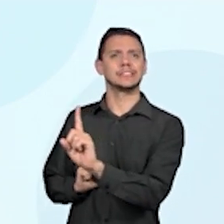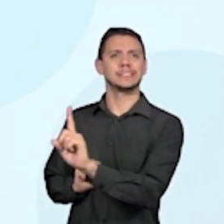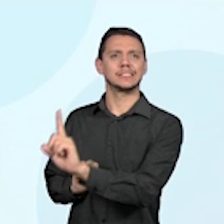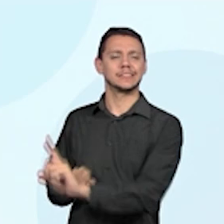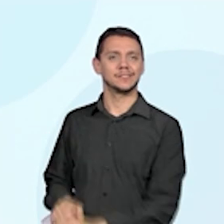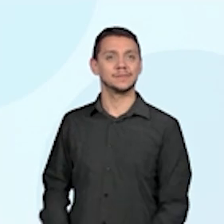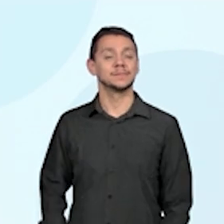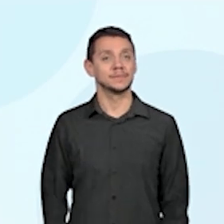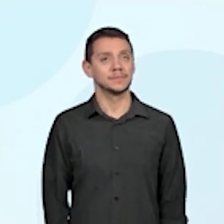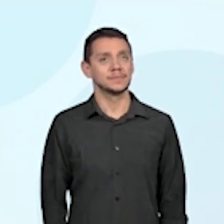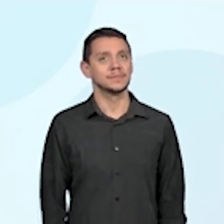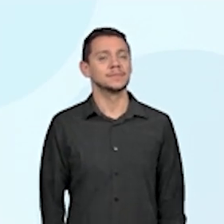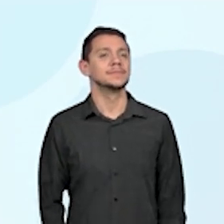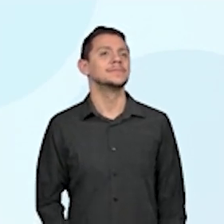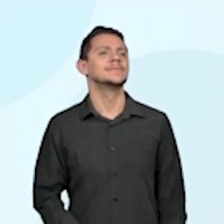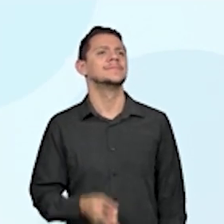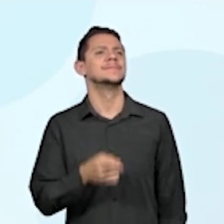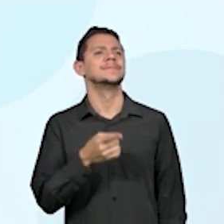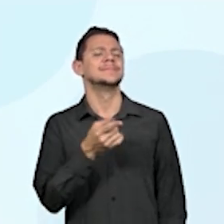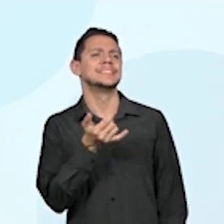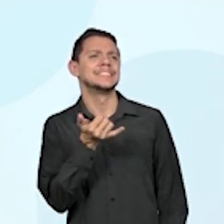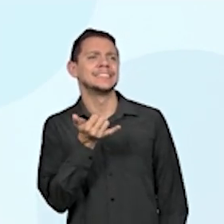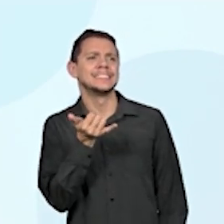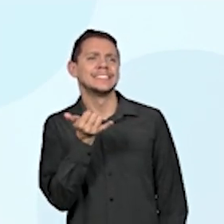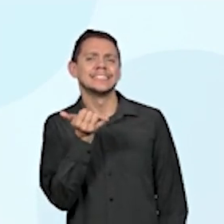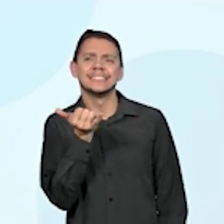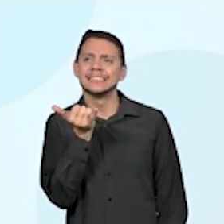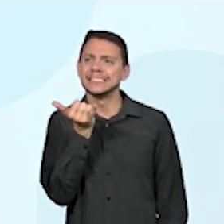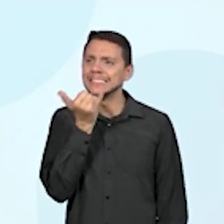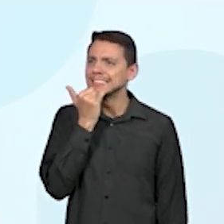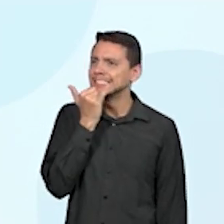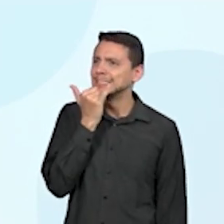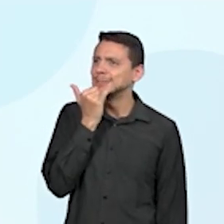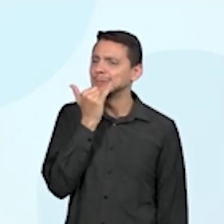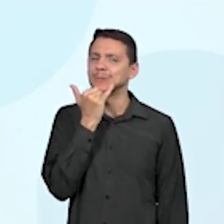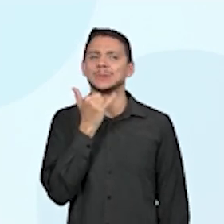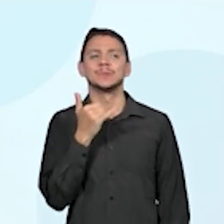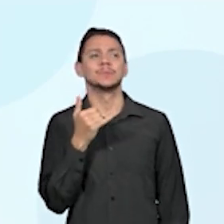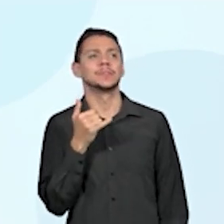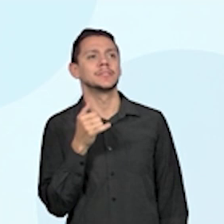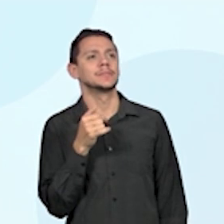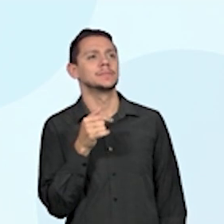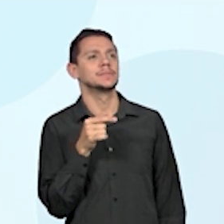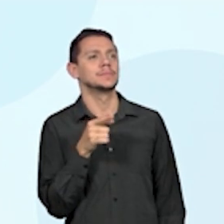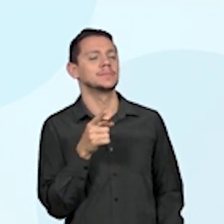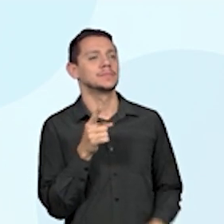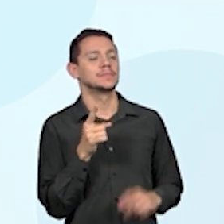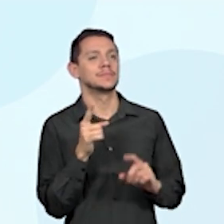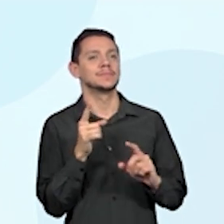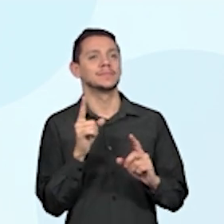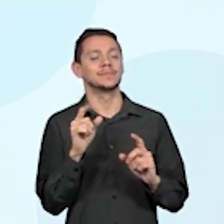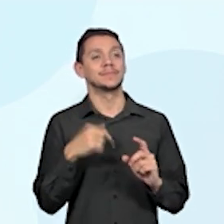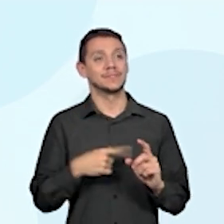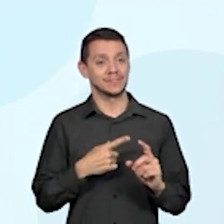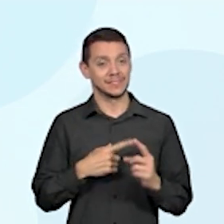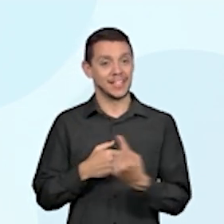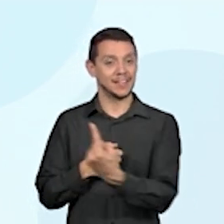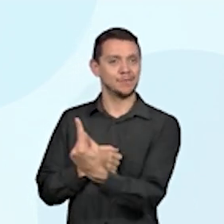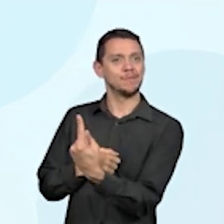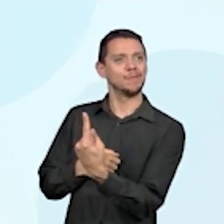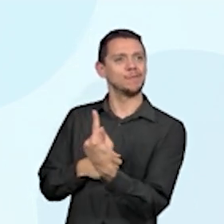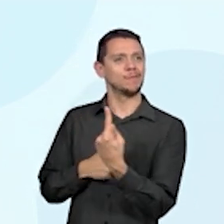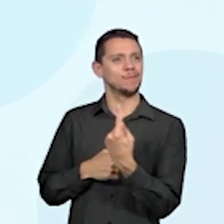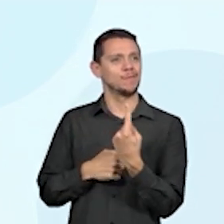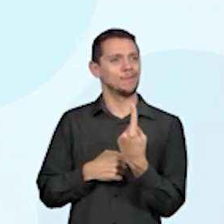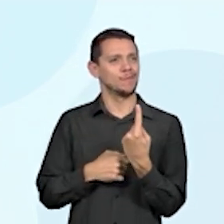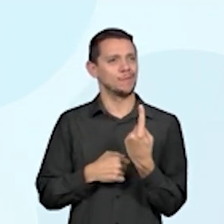Desculpe. Ao voltar, o personagem fala: Desculpe. olha só, a gente tem uma tirinha,